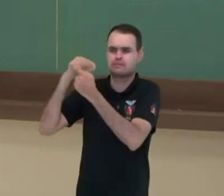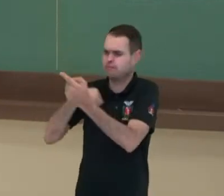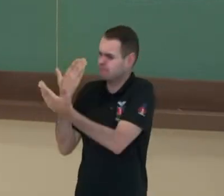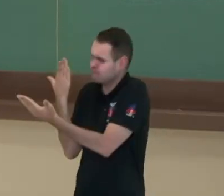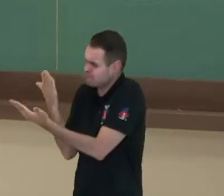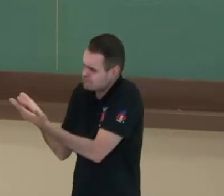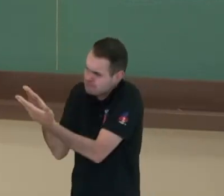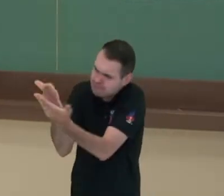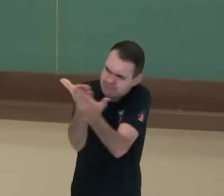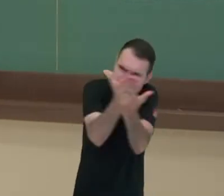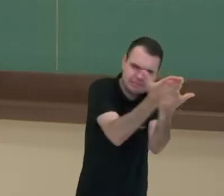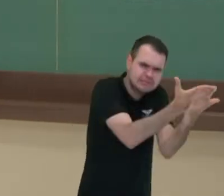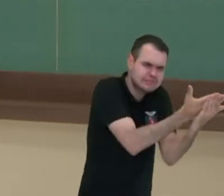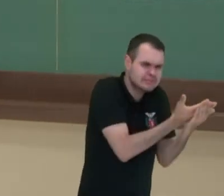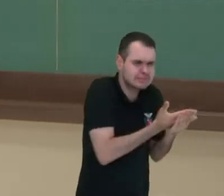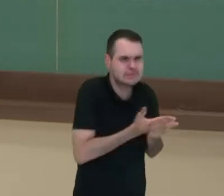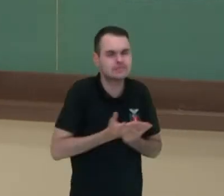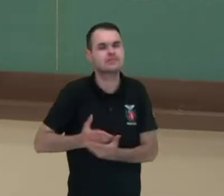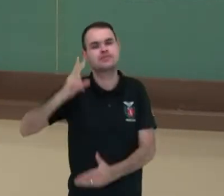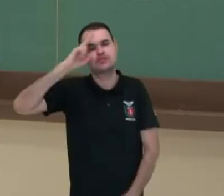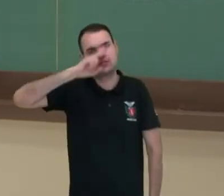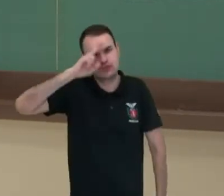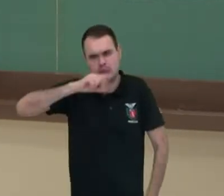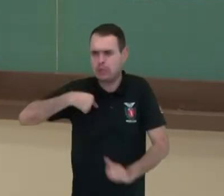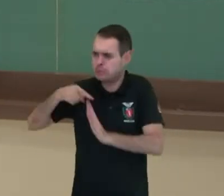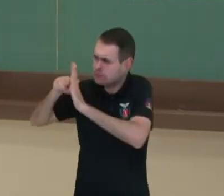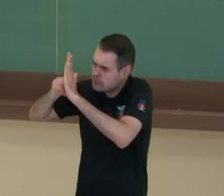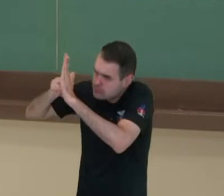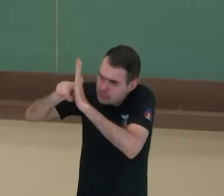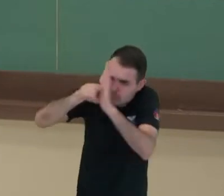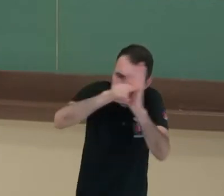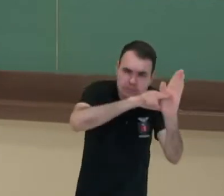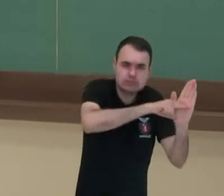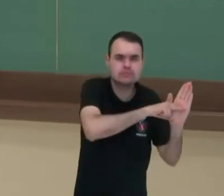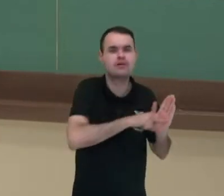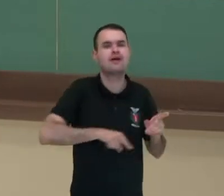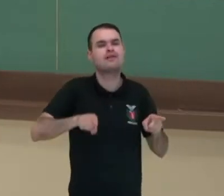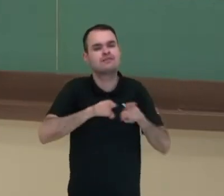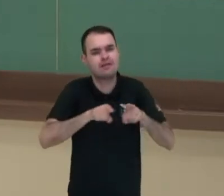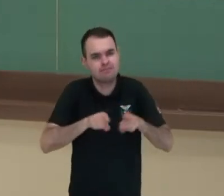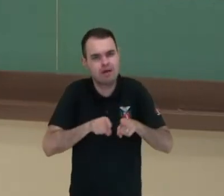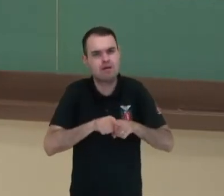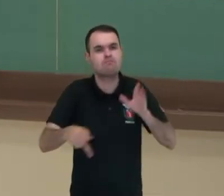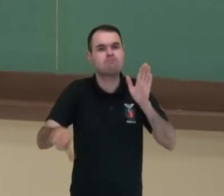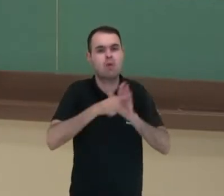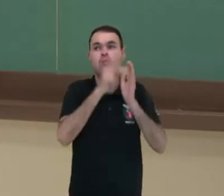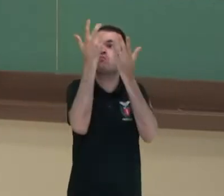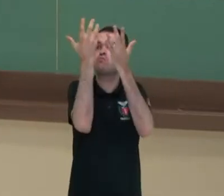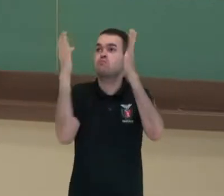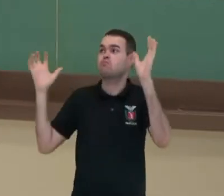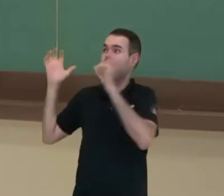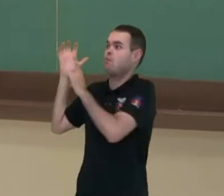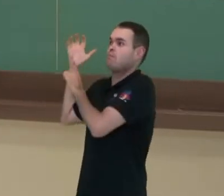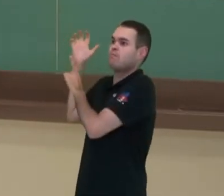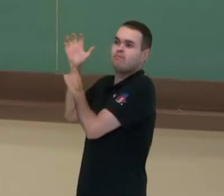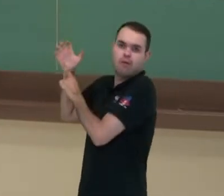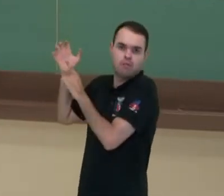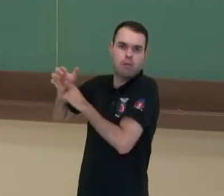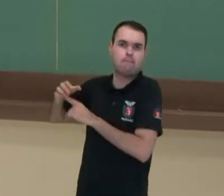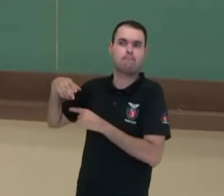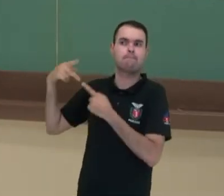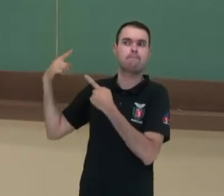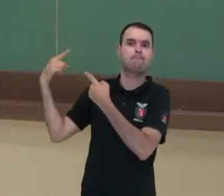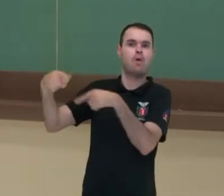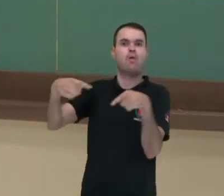estudos históricos que eu precisei fazer investigações, inclusive de impactos ambientais, tema polêmicos ali em São José